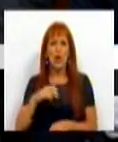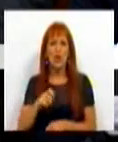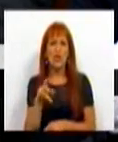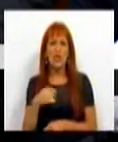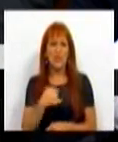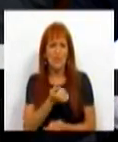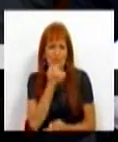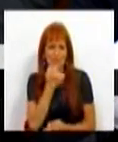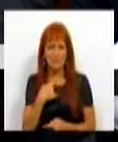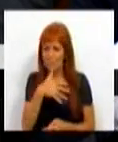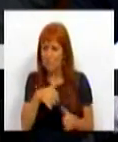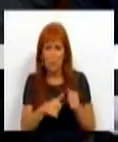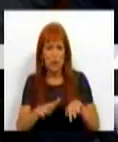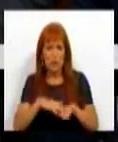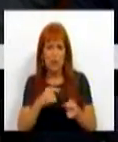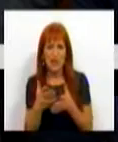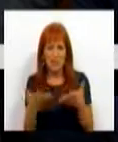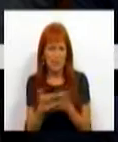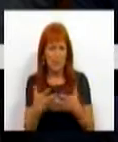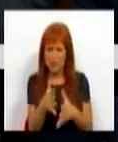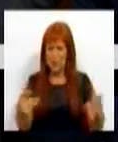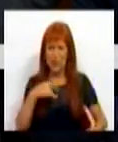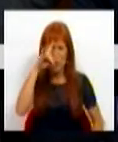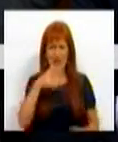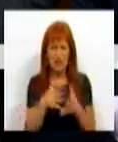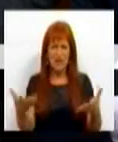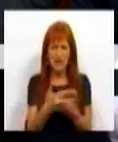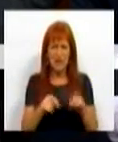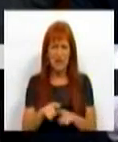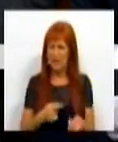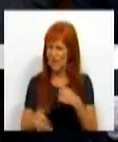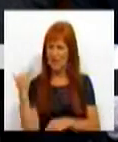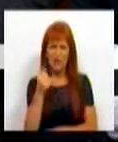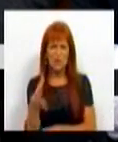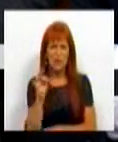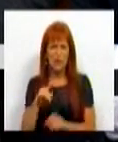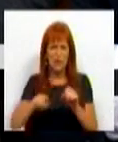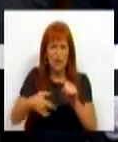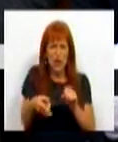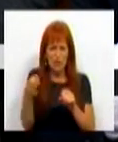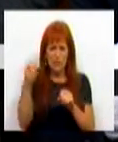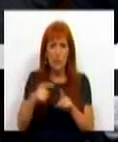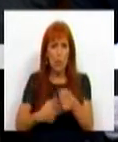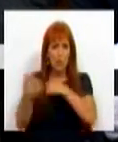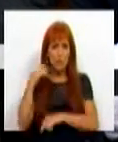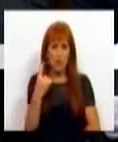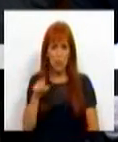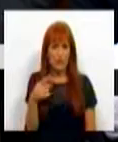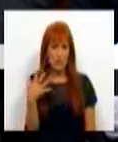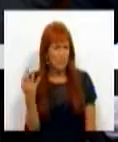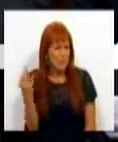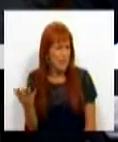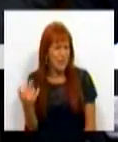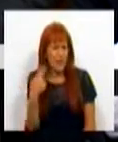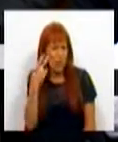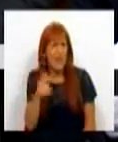nos argumentos relativos ao crescimento económico, e eu quero lembrar que o crescimento económico em 2014 foi 0,9% e no ano passado foi só 1,5%. Eu